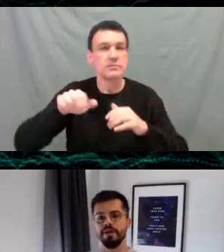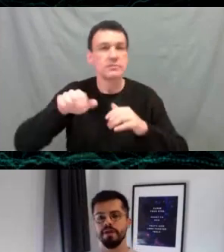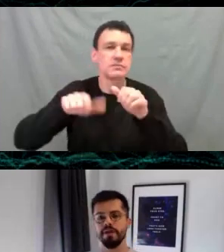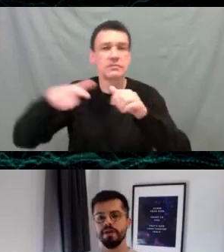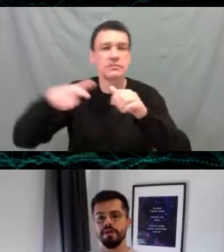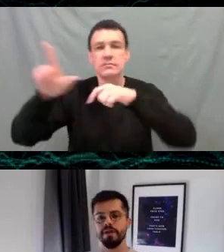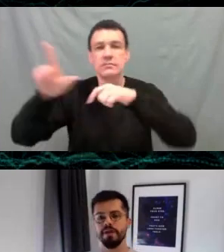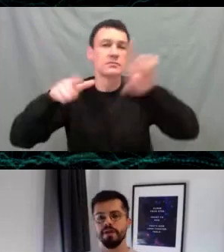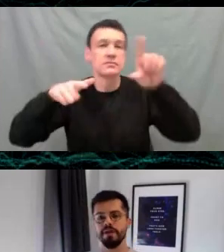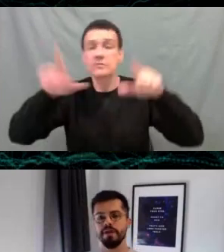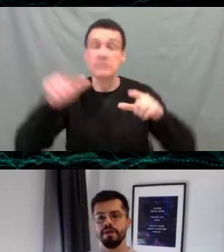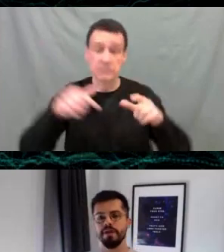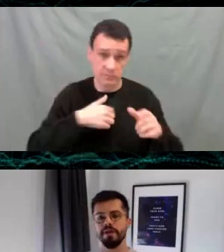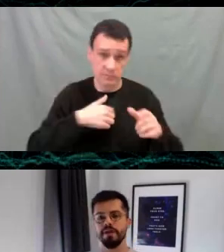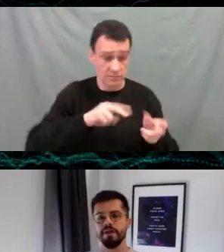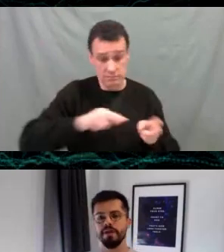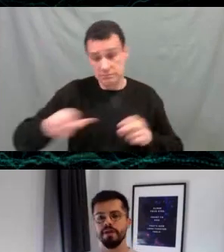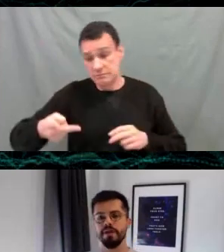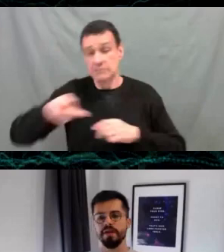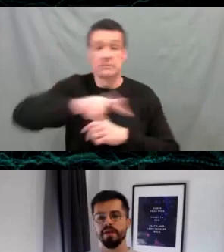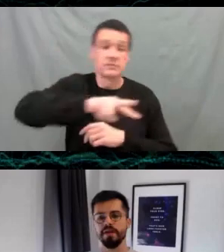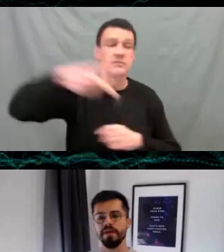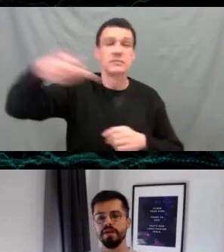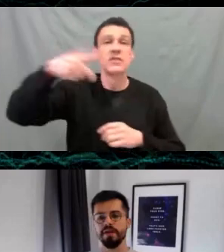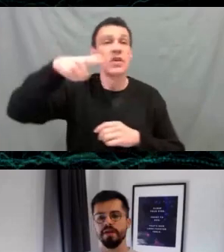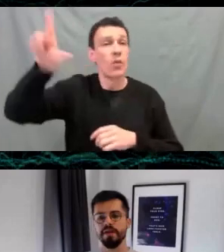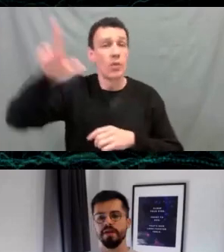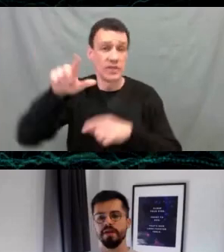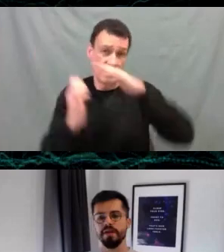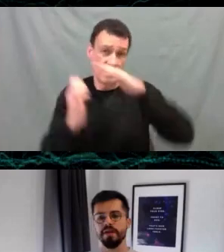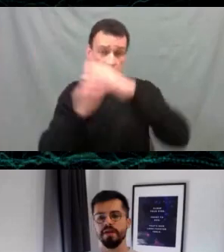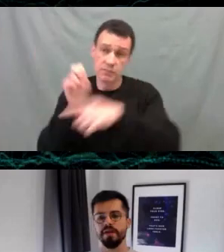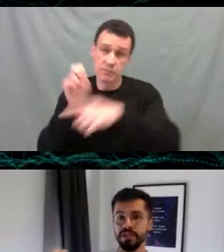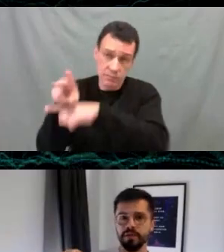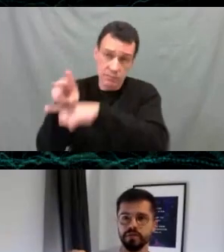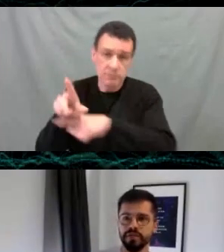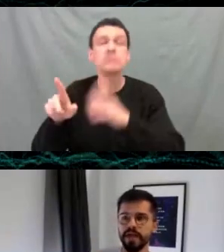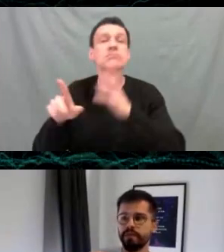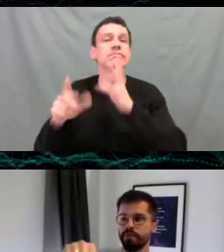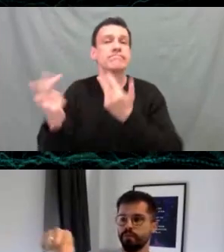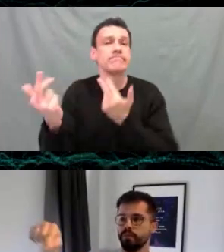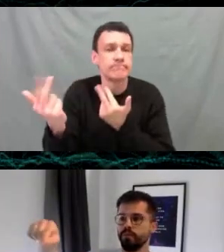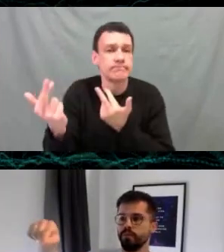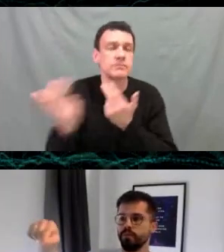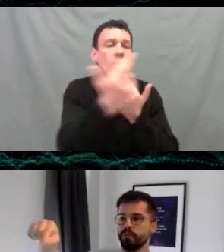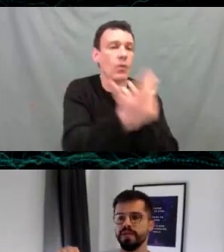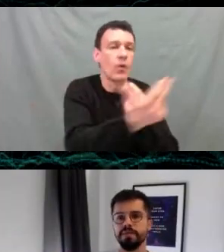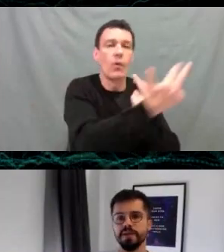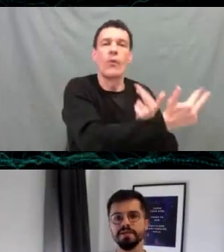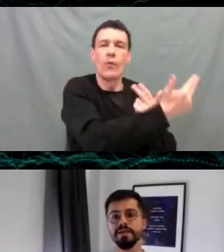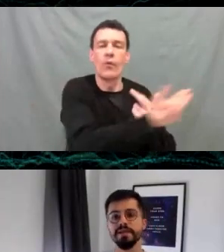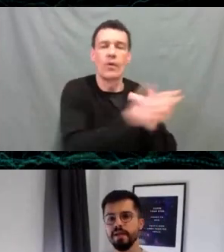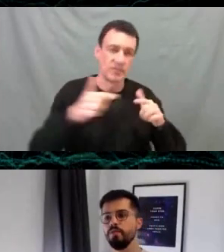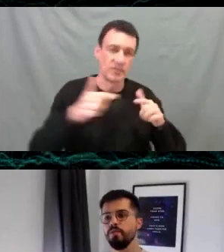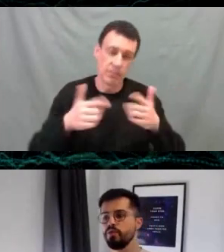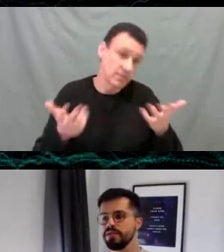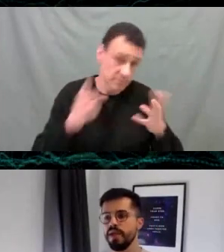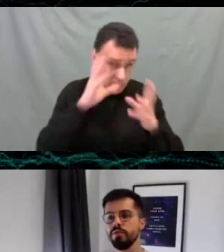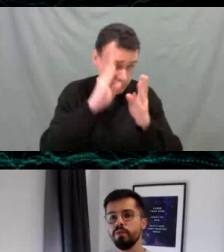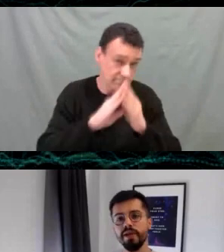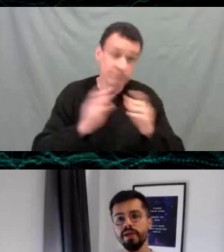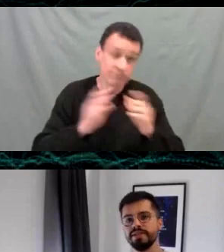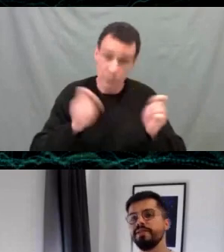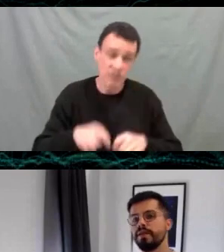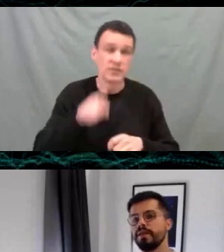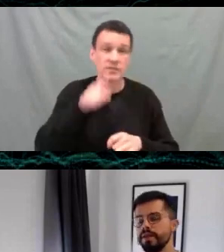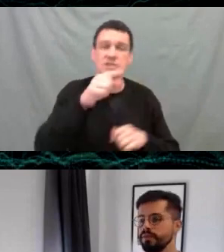conhecida mesmas coisas Ah então quer dizer que você consegue pular de emprego empresa e tem